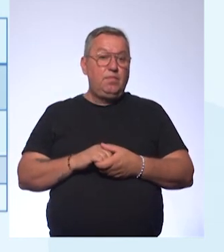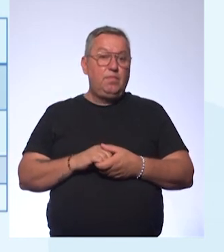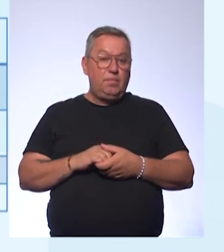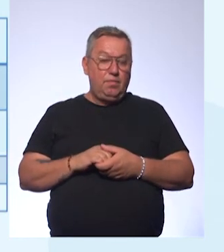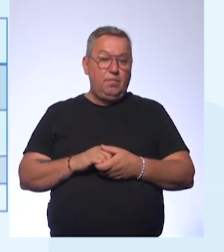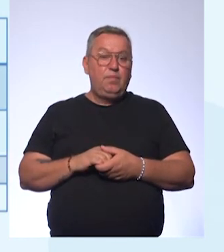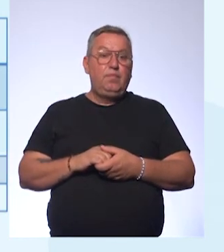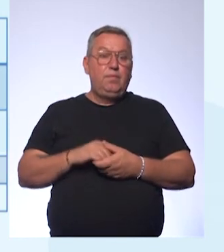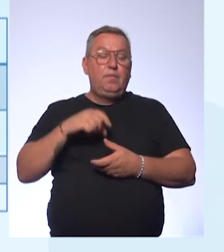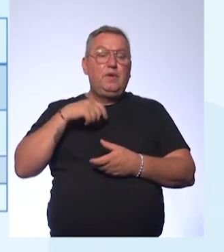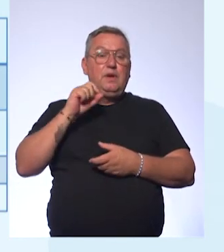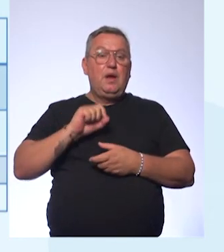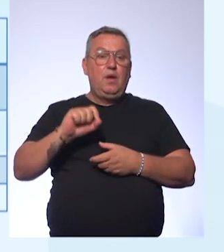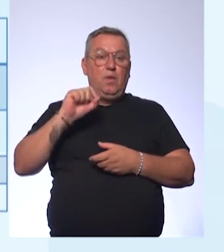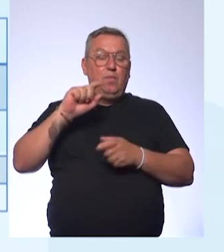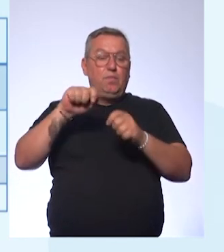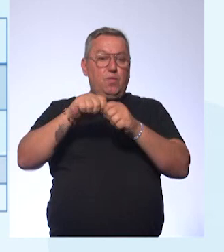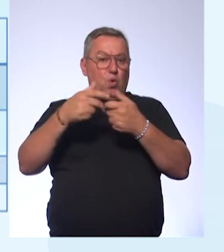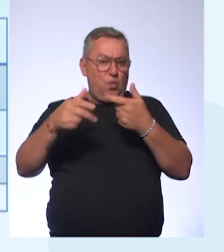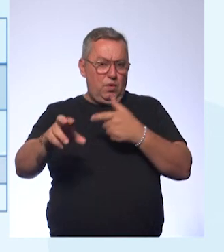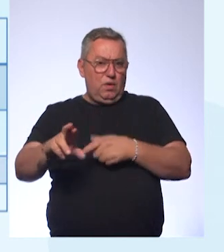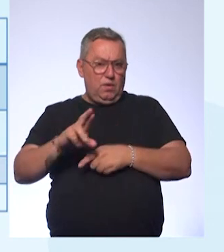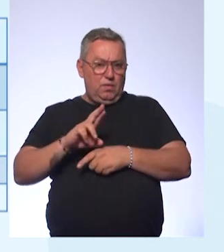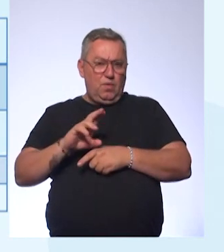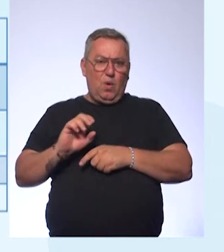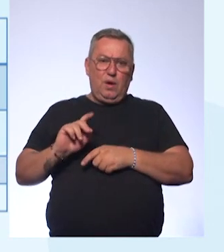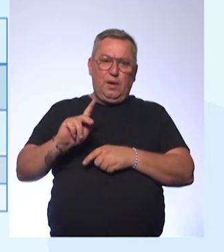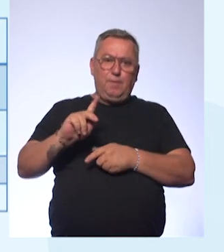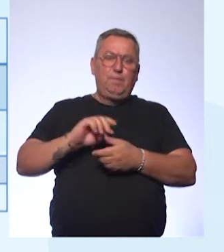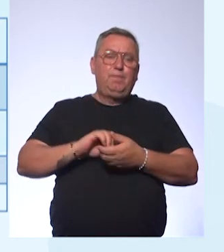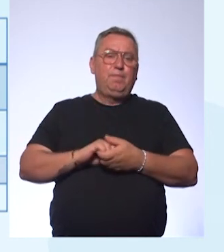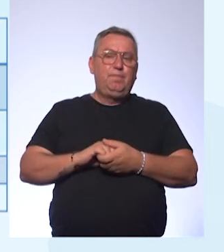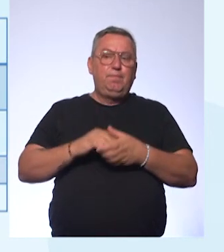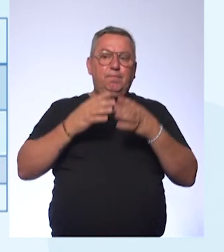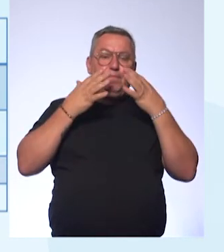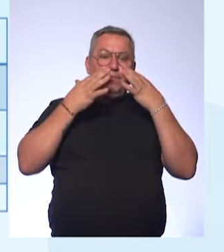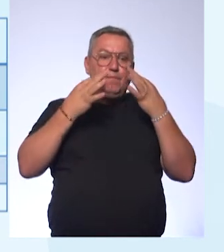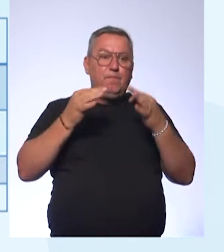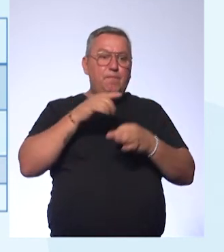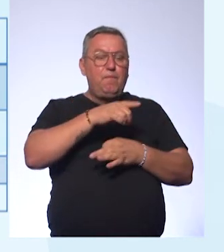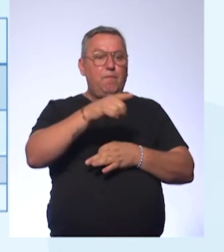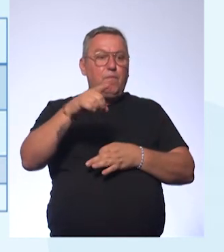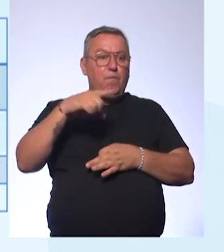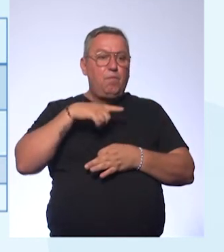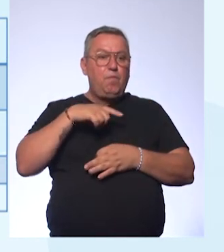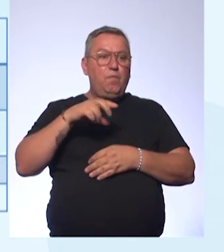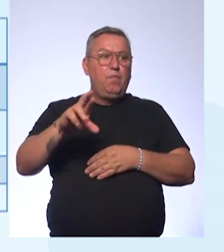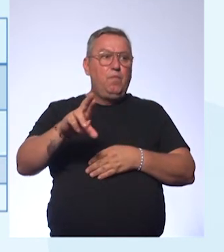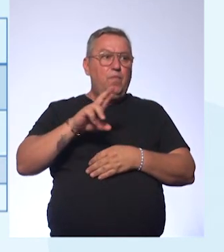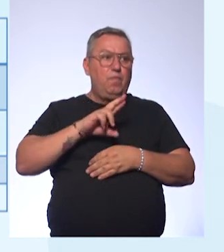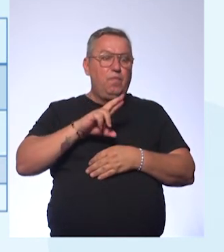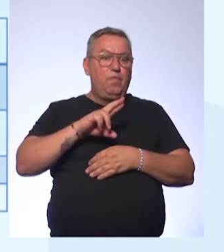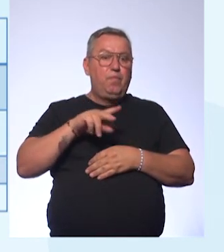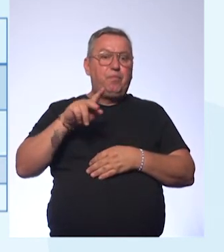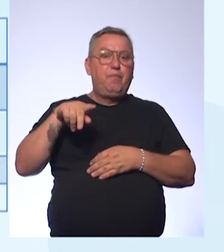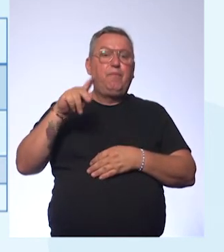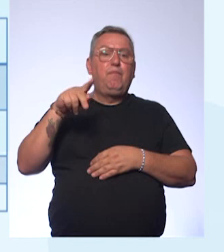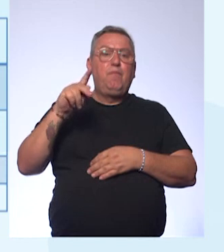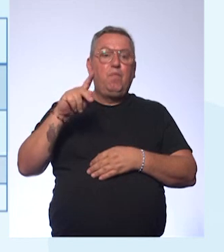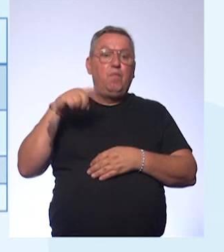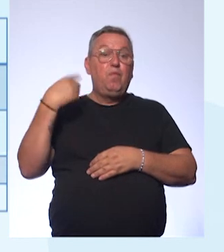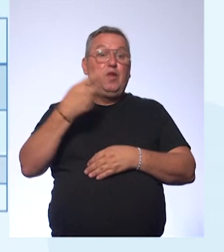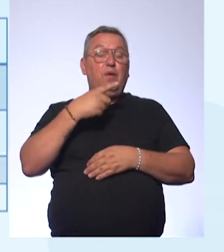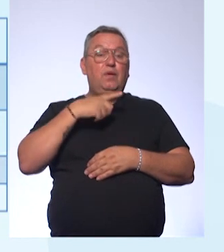dióxido de carbono que serão produzidos, ok? Observe que aqui, ó, resposta em quilogramas. Aí